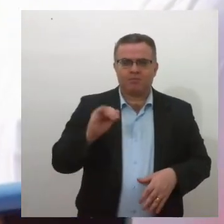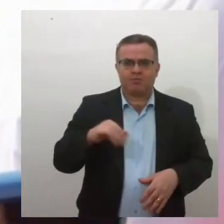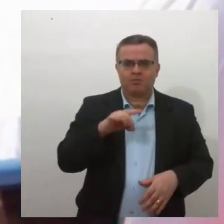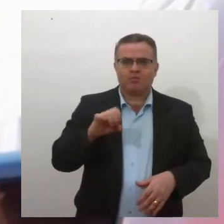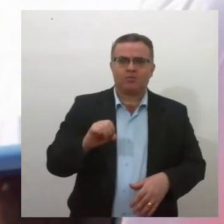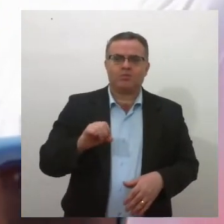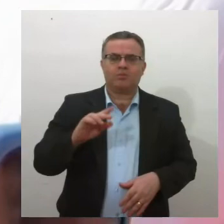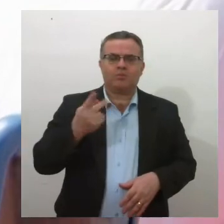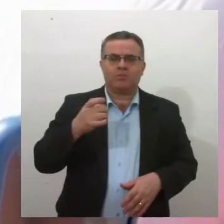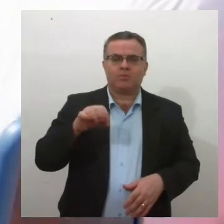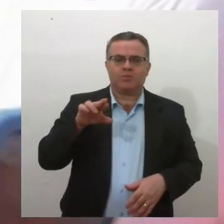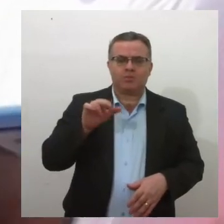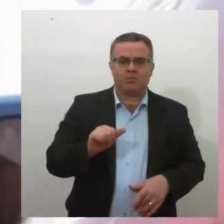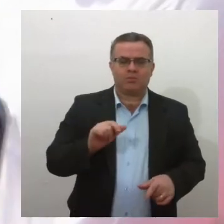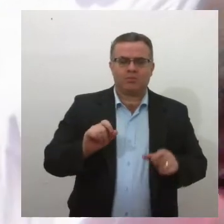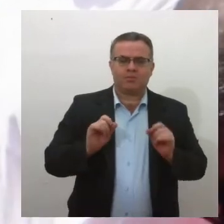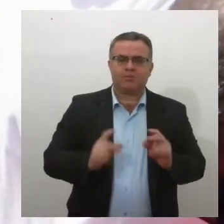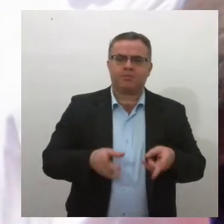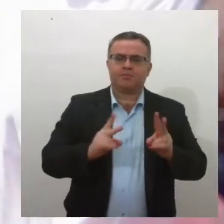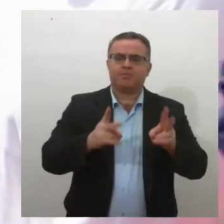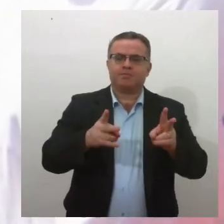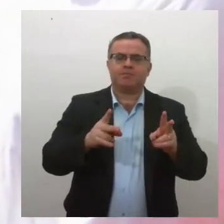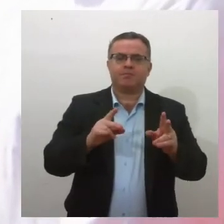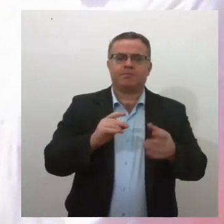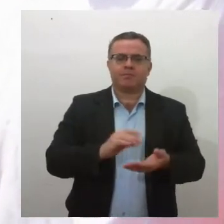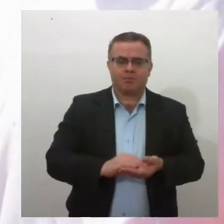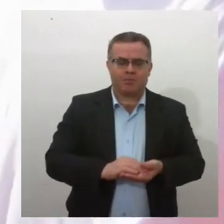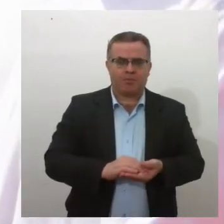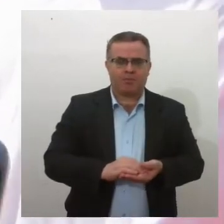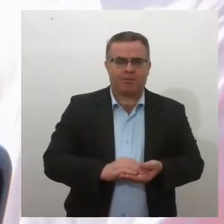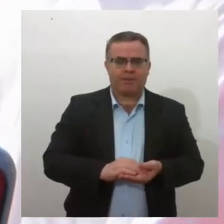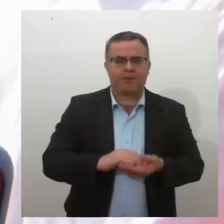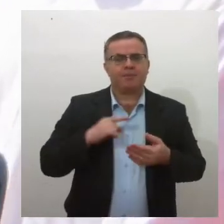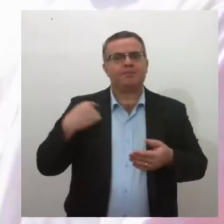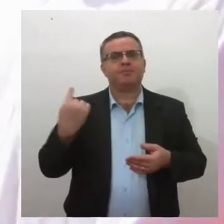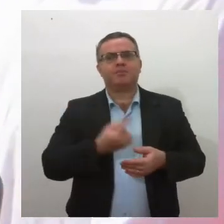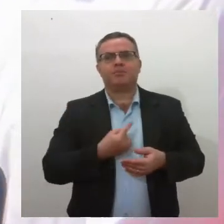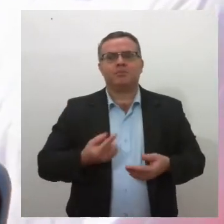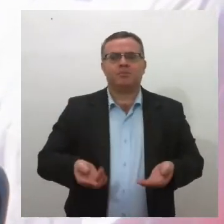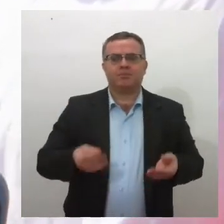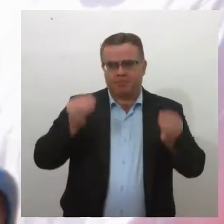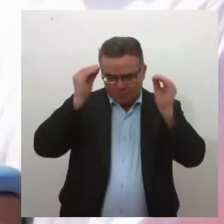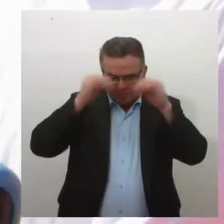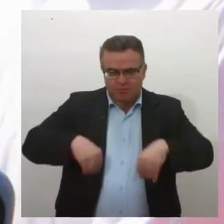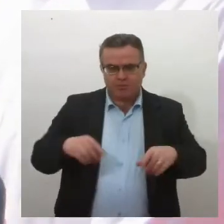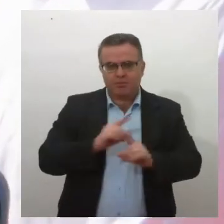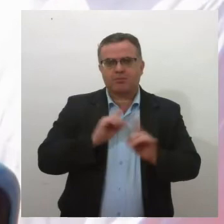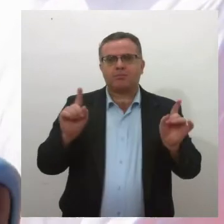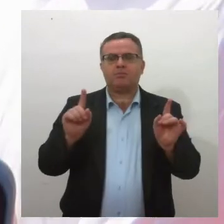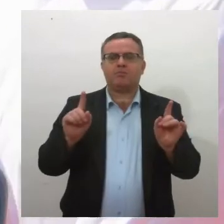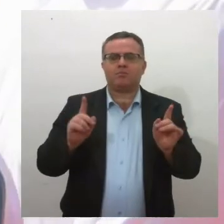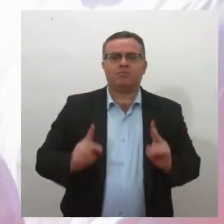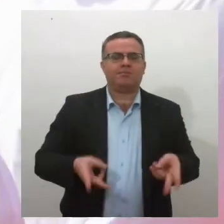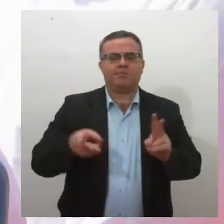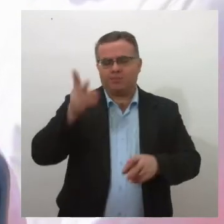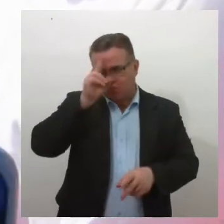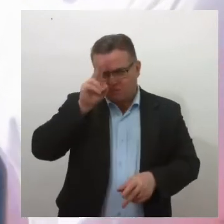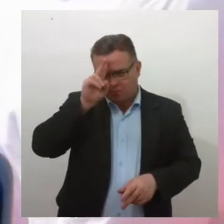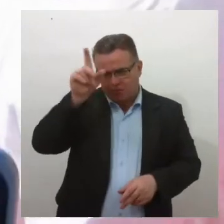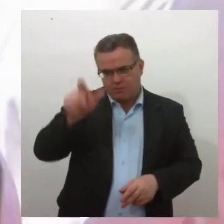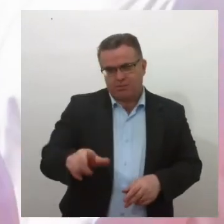tem, cada espaço tem um pedaço de Reinaldo. E a gente não vai deixar que a história dele se apague. A gente